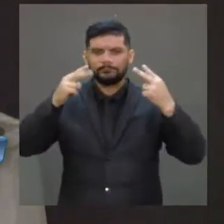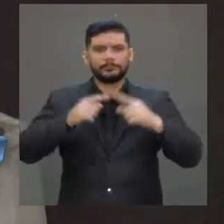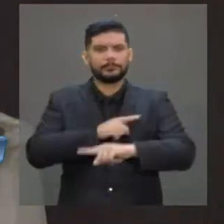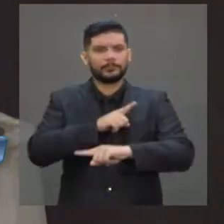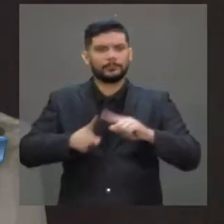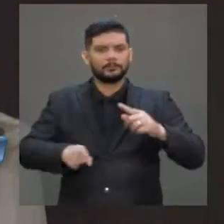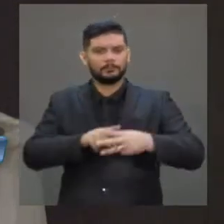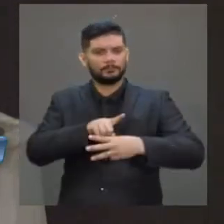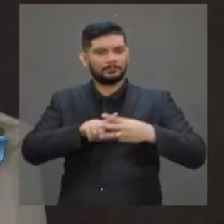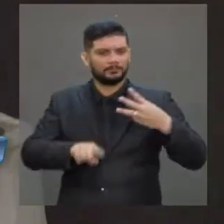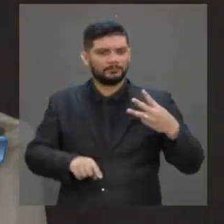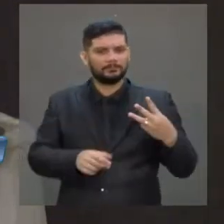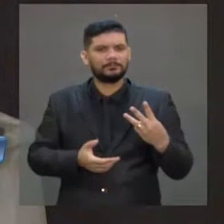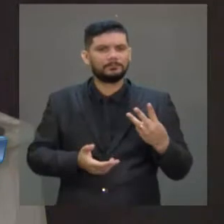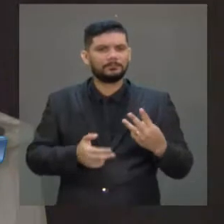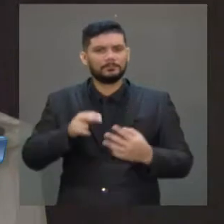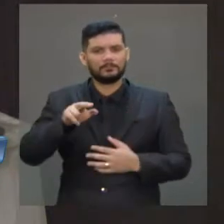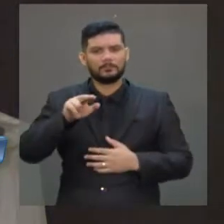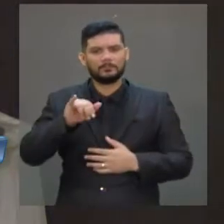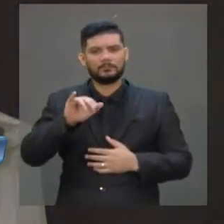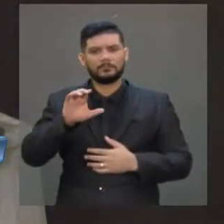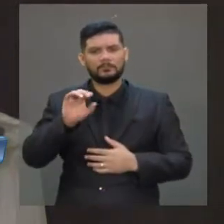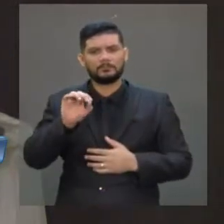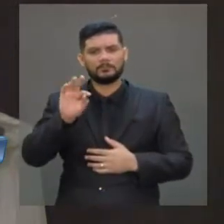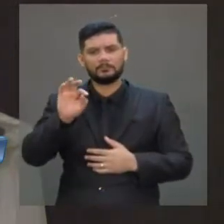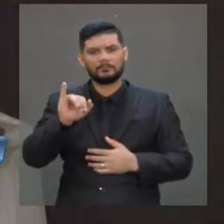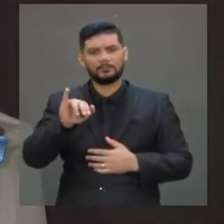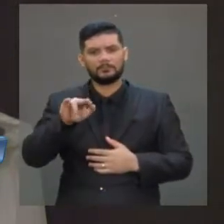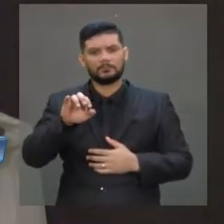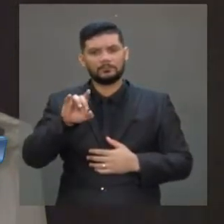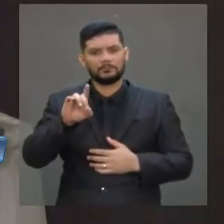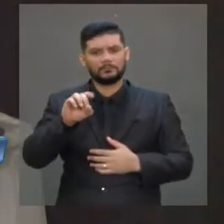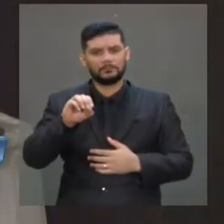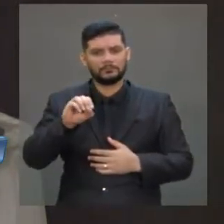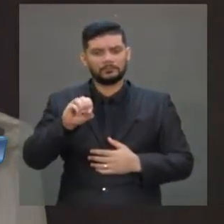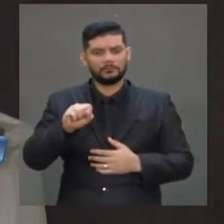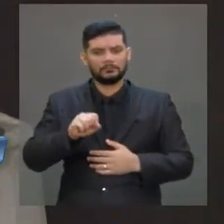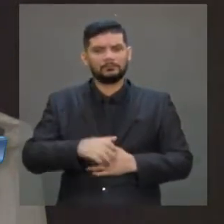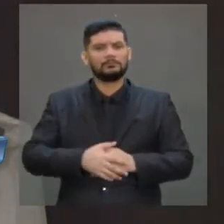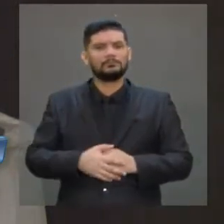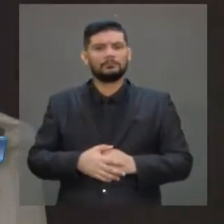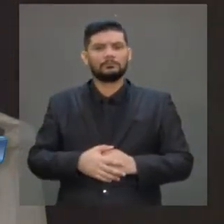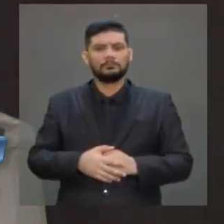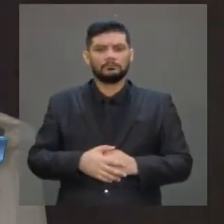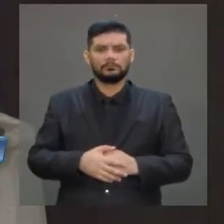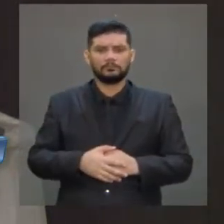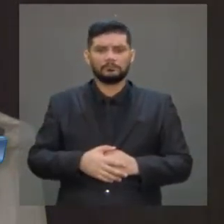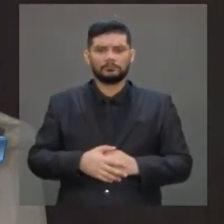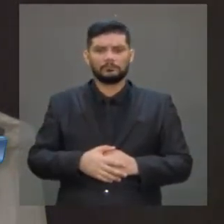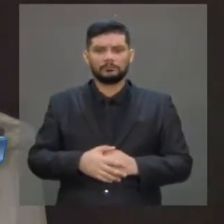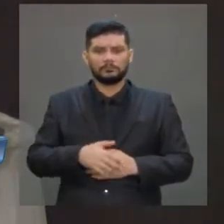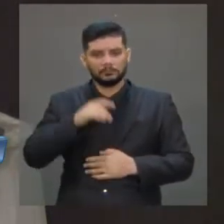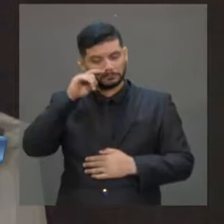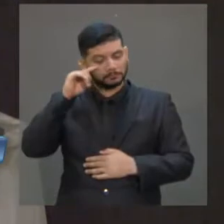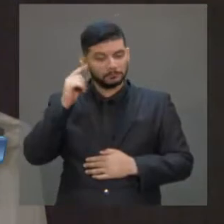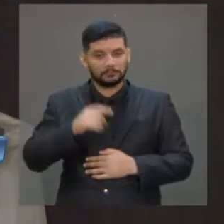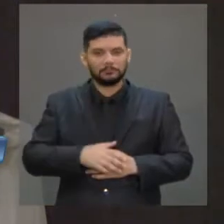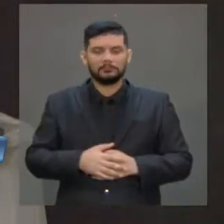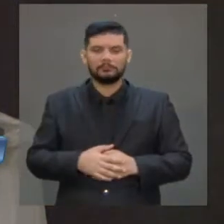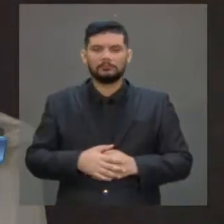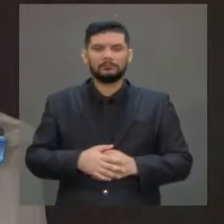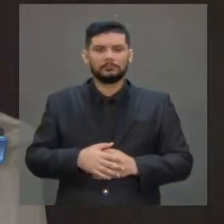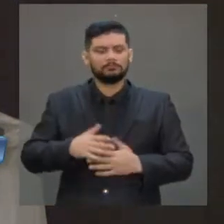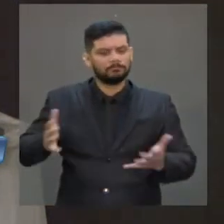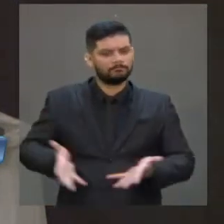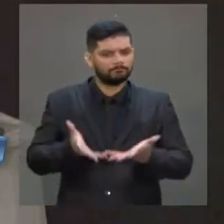proibindo, sobretudo, os agrotóxicos com base nesses neonicotinoides, para